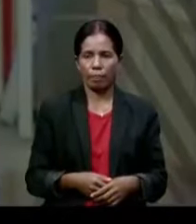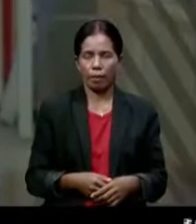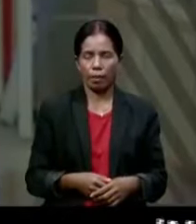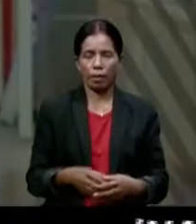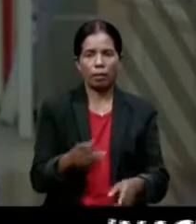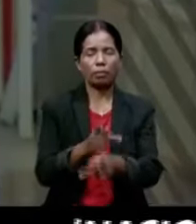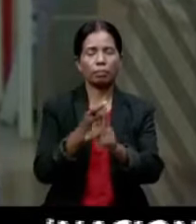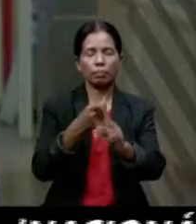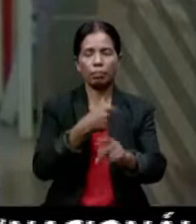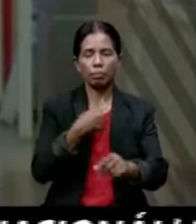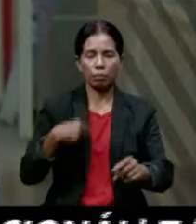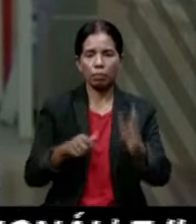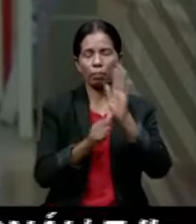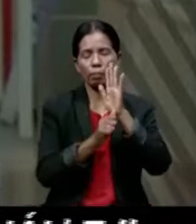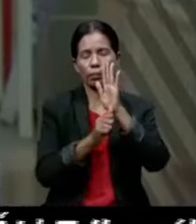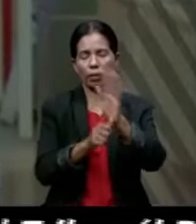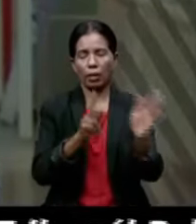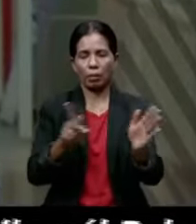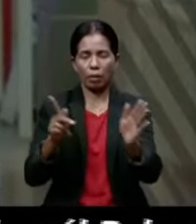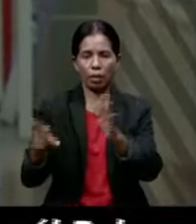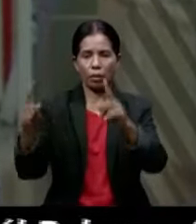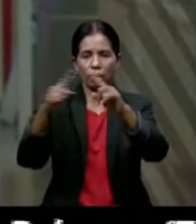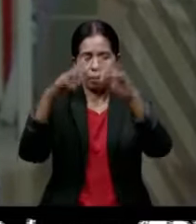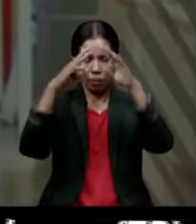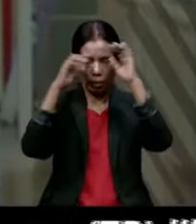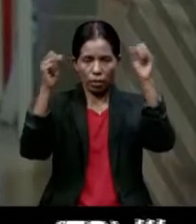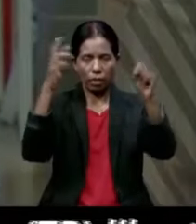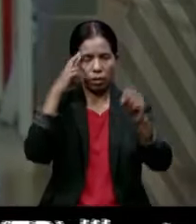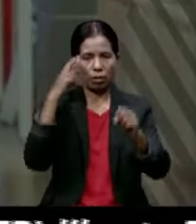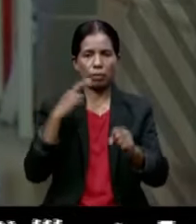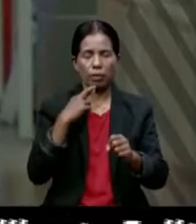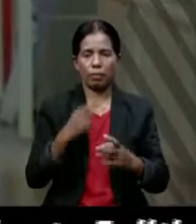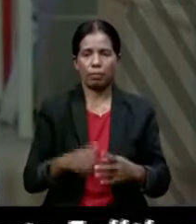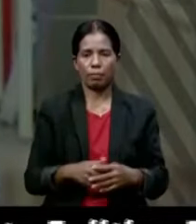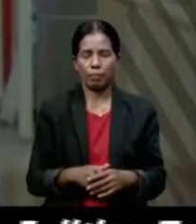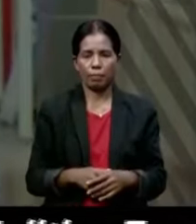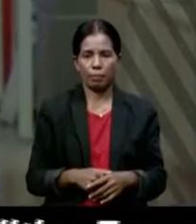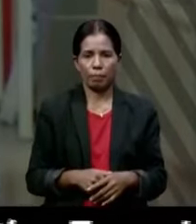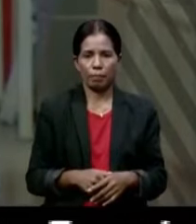Empresa UCE China apresenta plano de investimento para a Presidente da República.